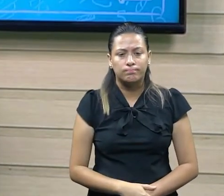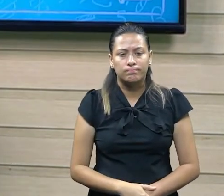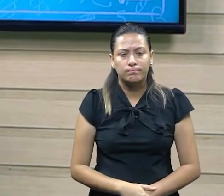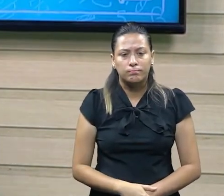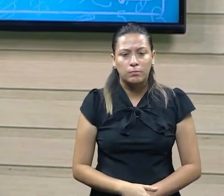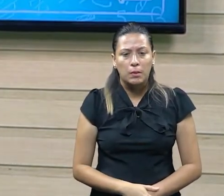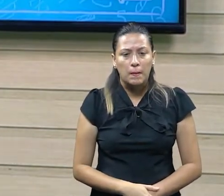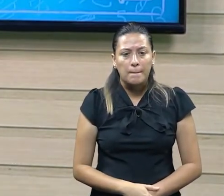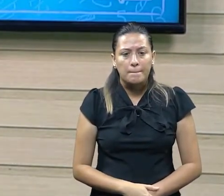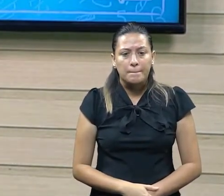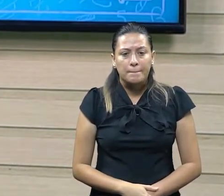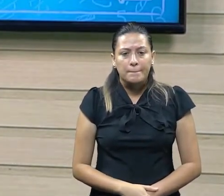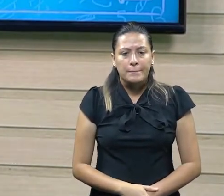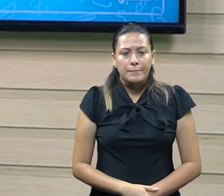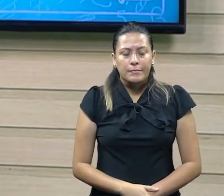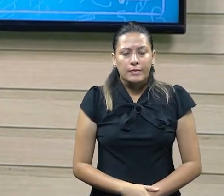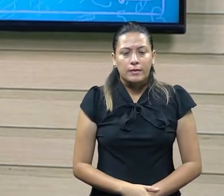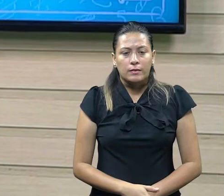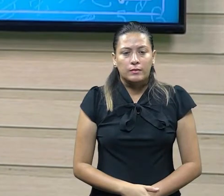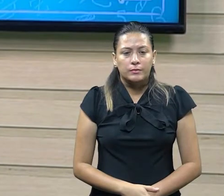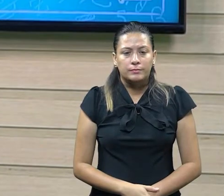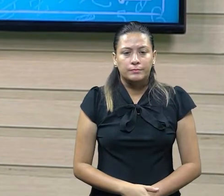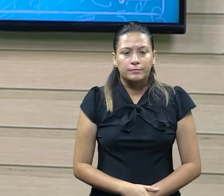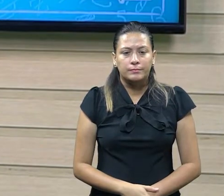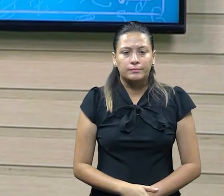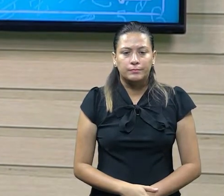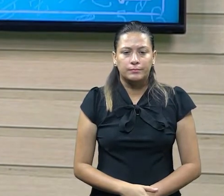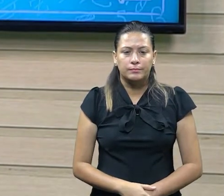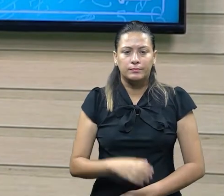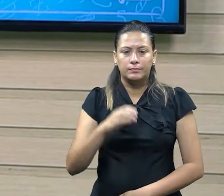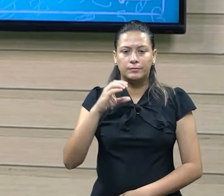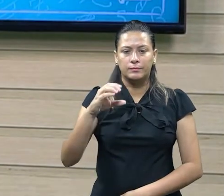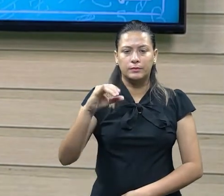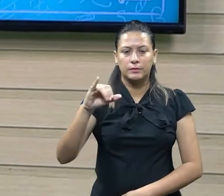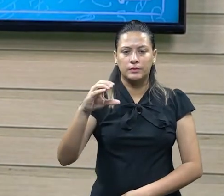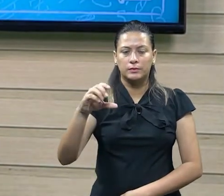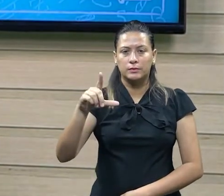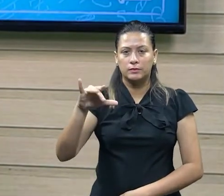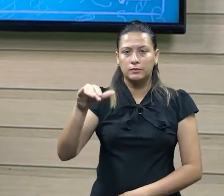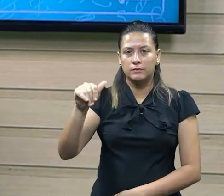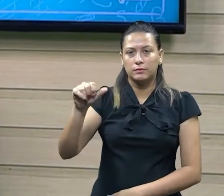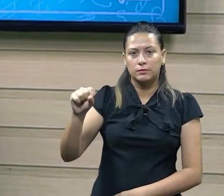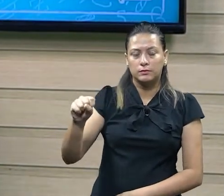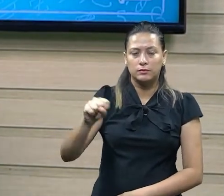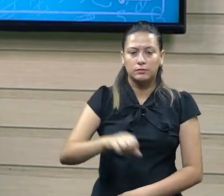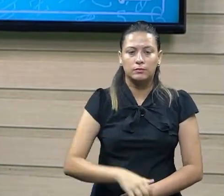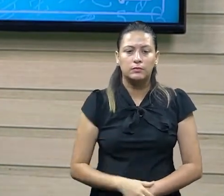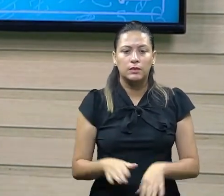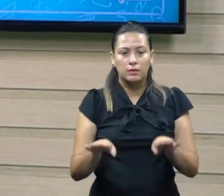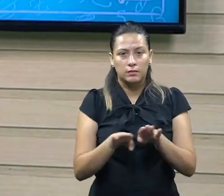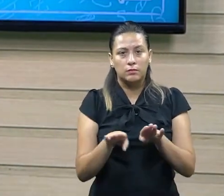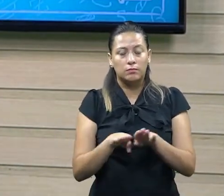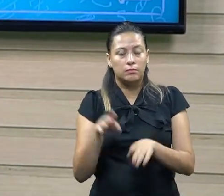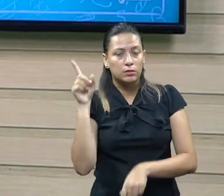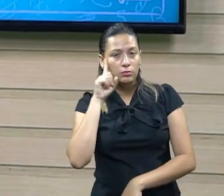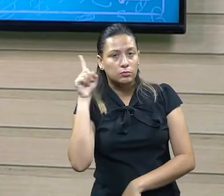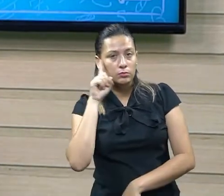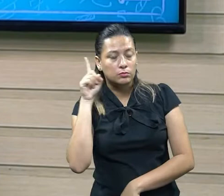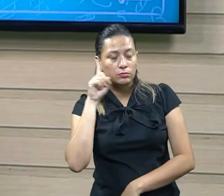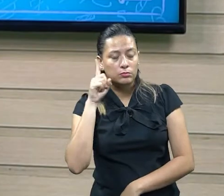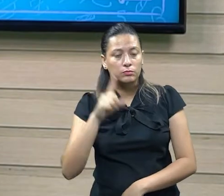esse risco. E aí a gente faz a nossa inspeção por denúncia. Cíclicas e também as de